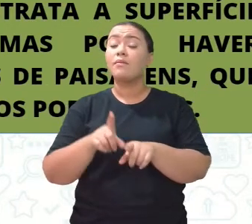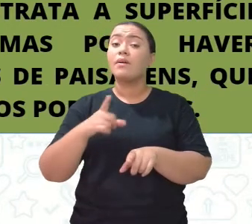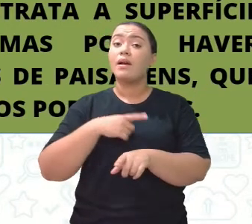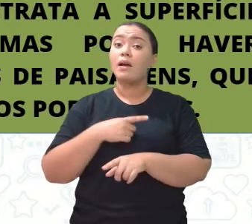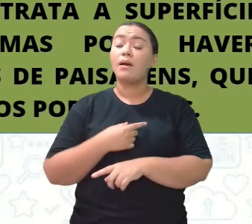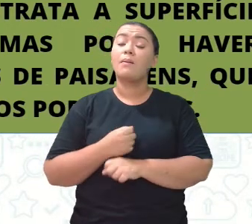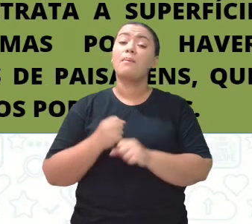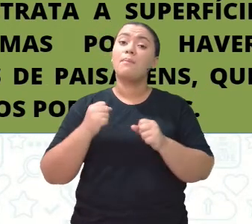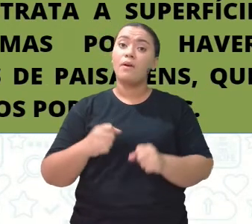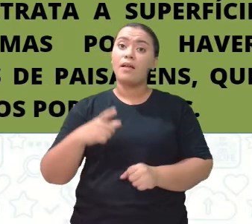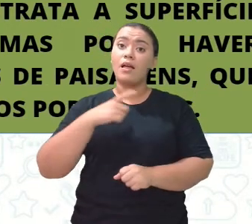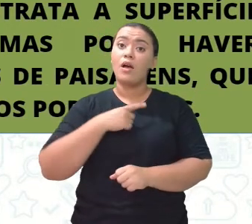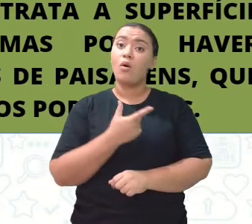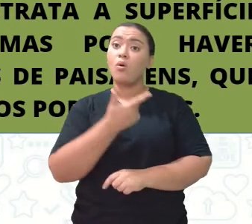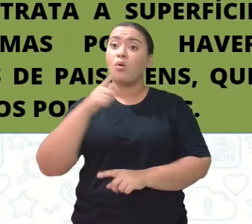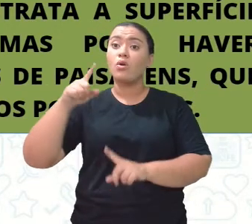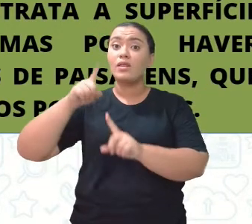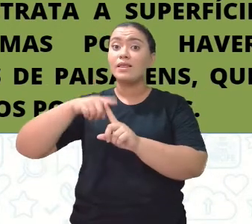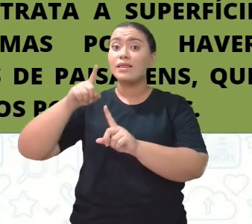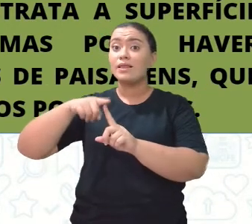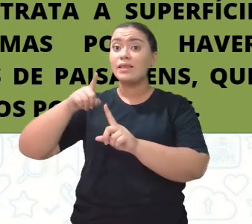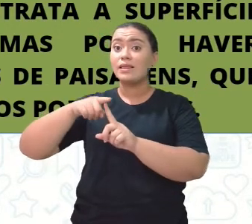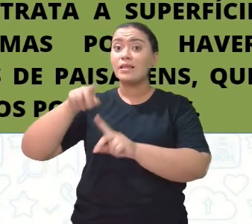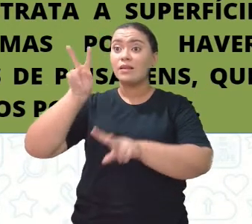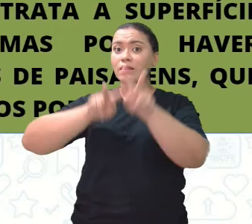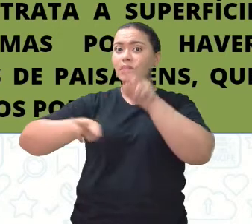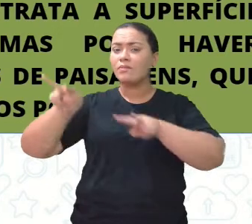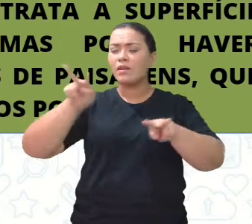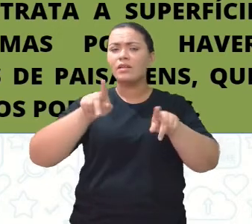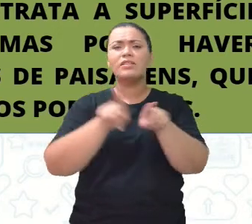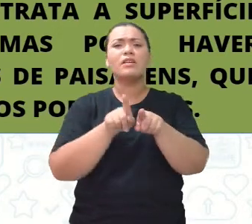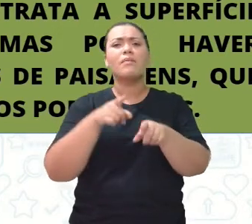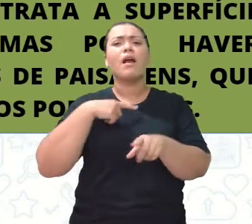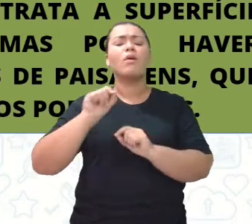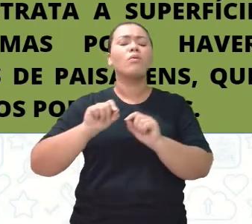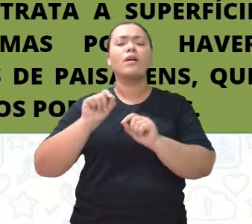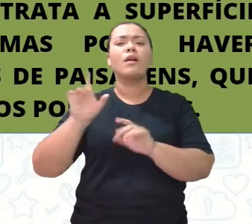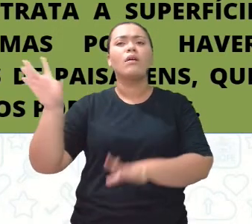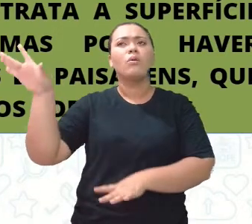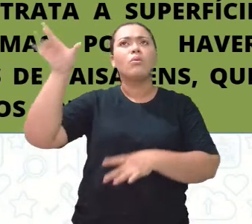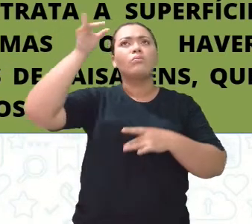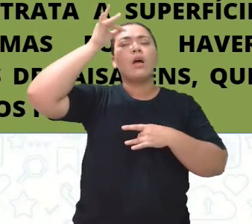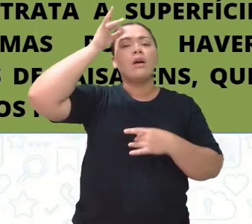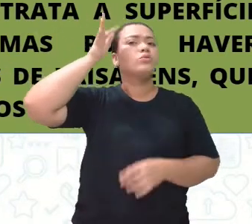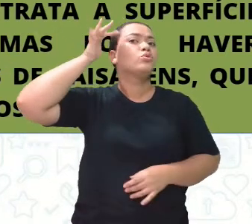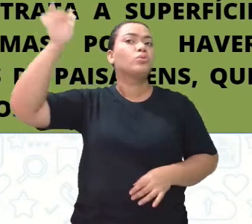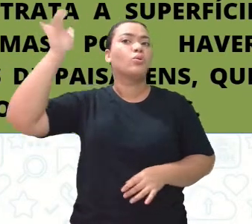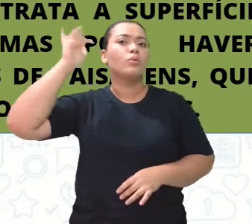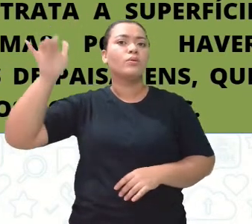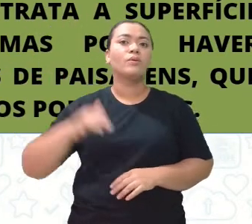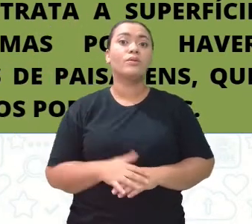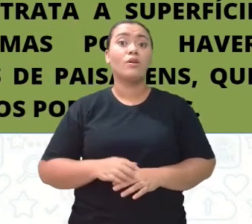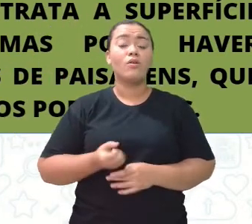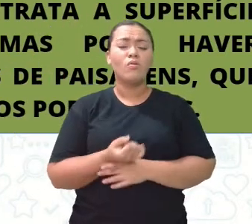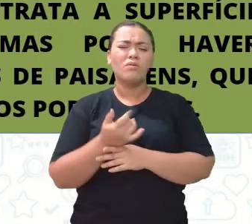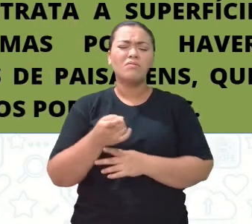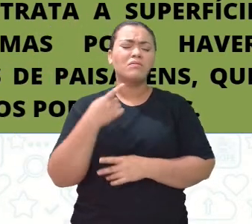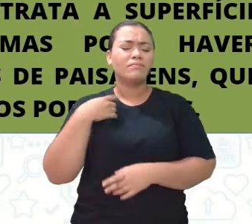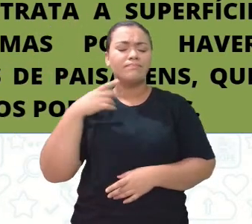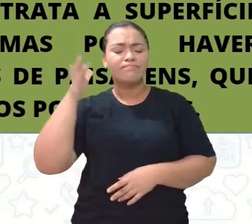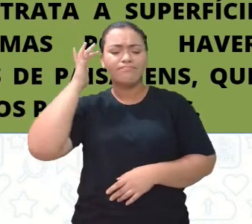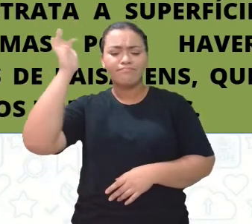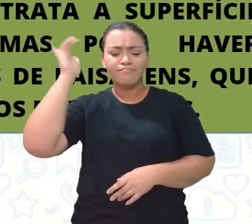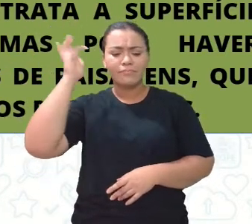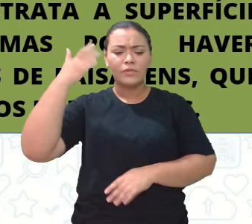de paisagens que são inspirados por sonhos. Meu Deus, quantas vezes você não olhou a Rua do Bom Jesus e disse,